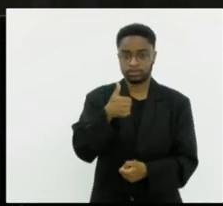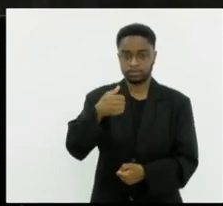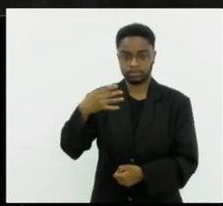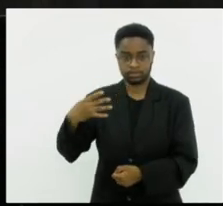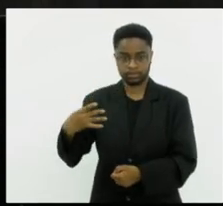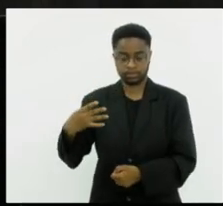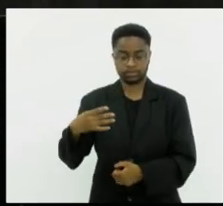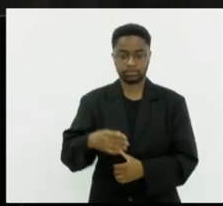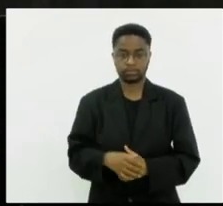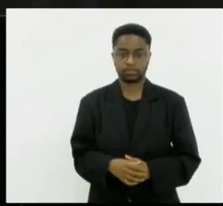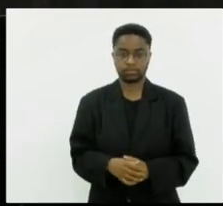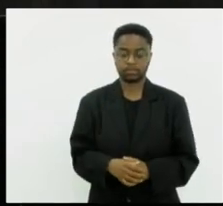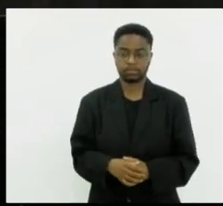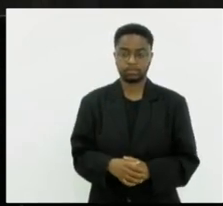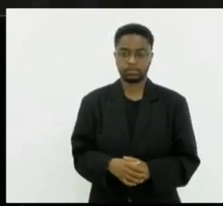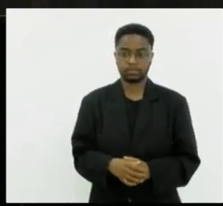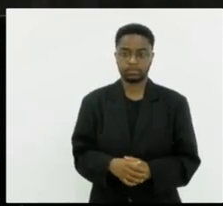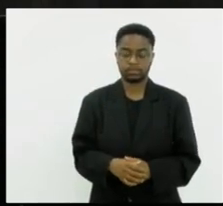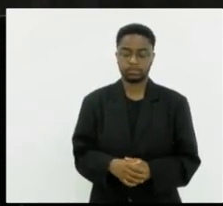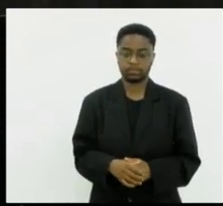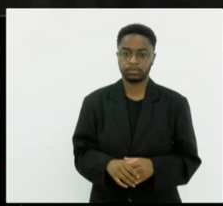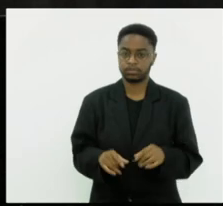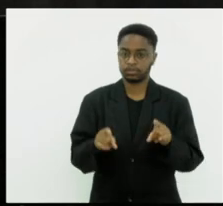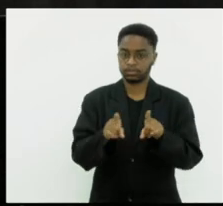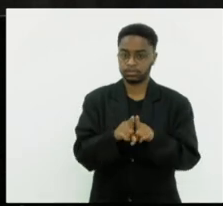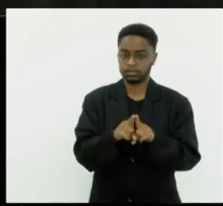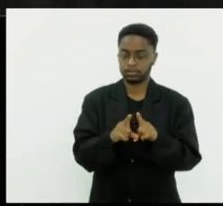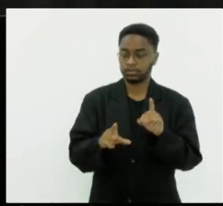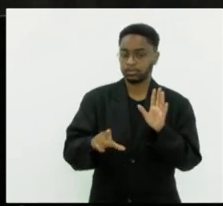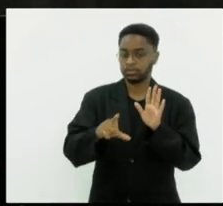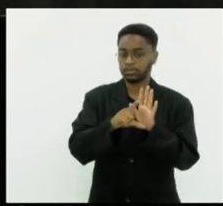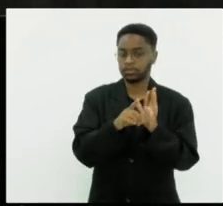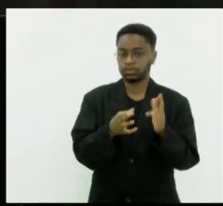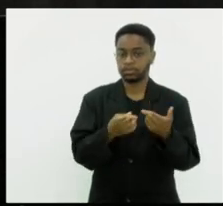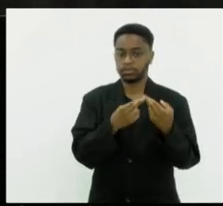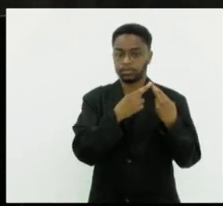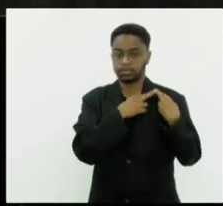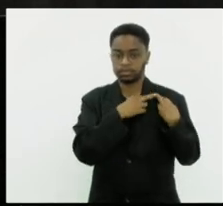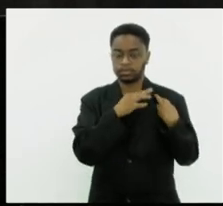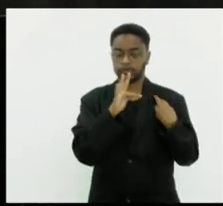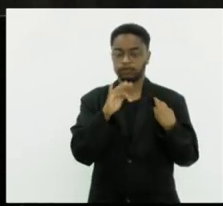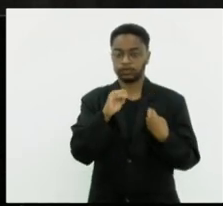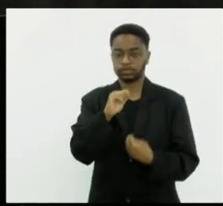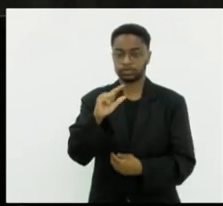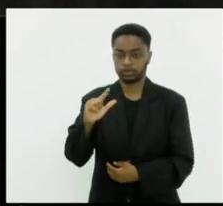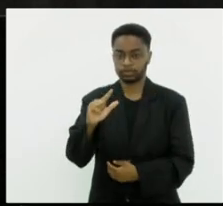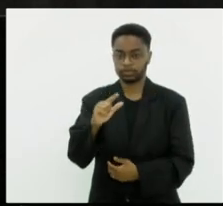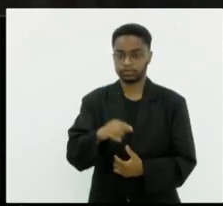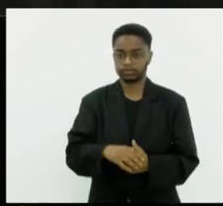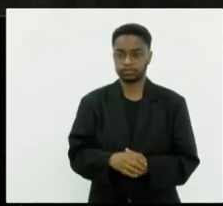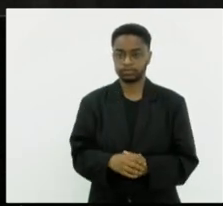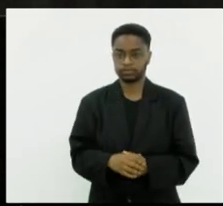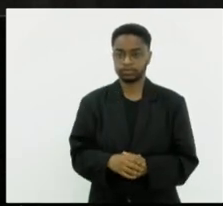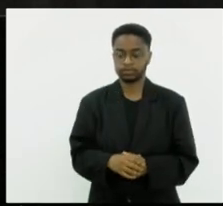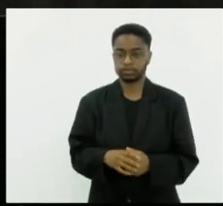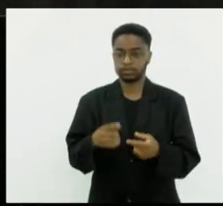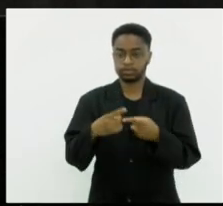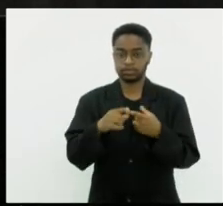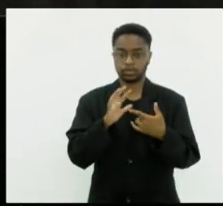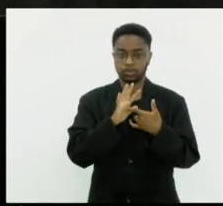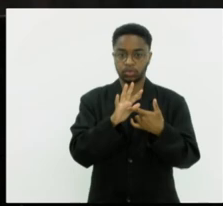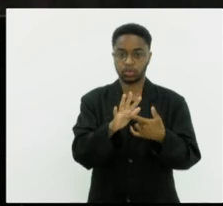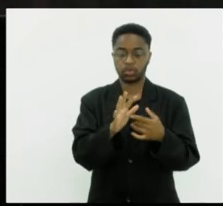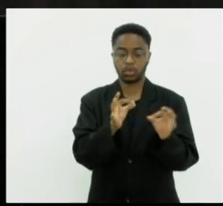disposições transitórias, e a lei de responsabilidade fiscal, que não apresentava